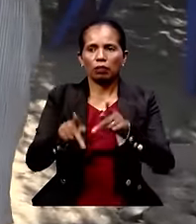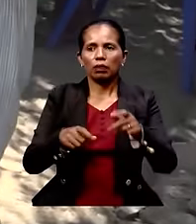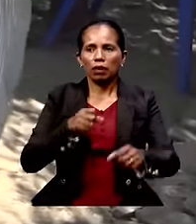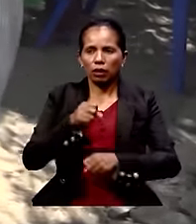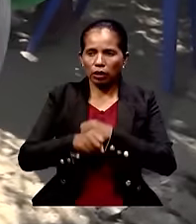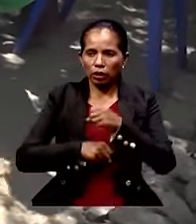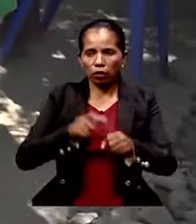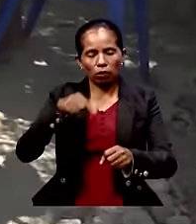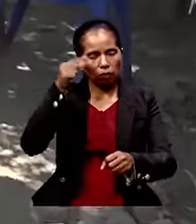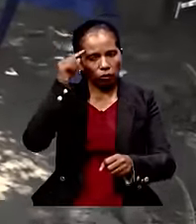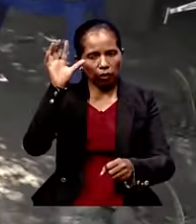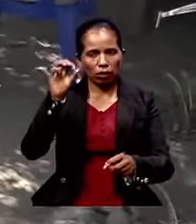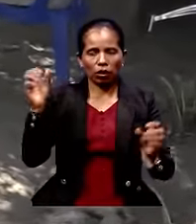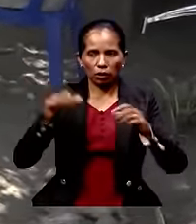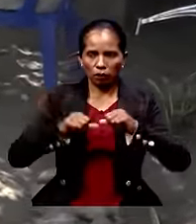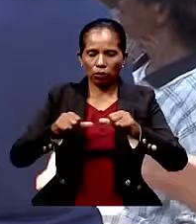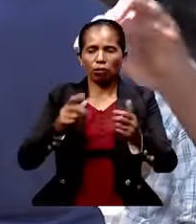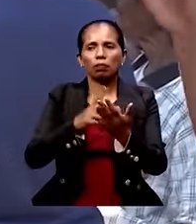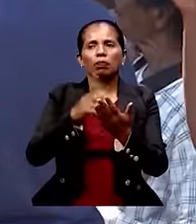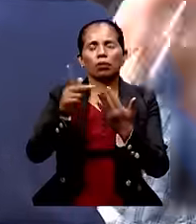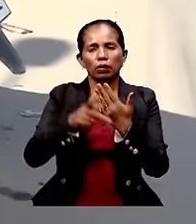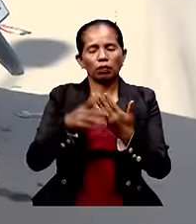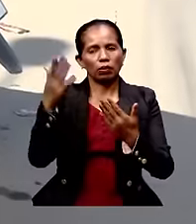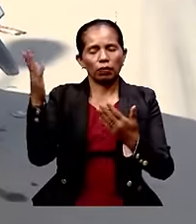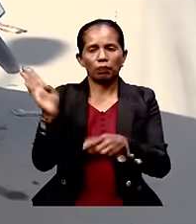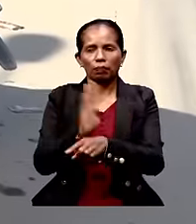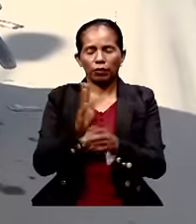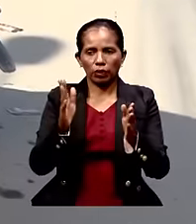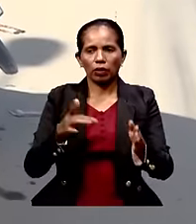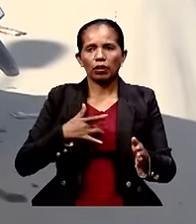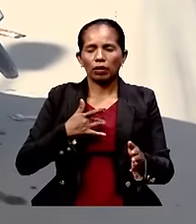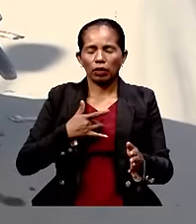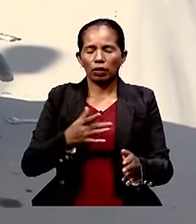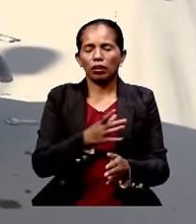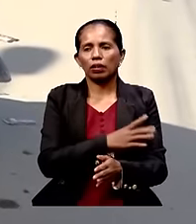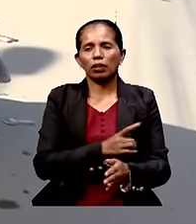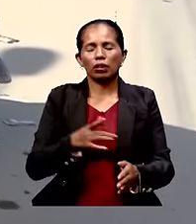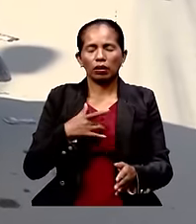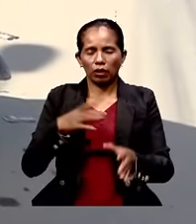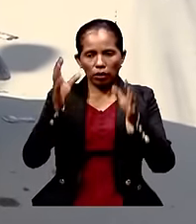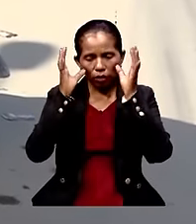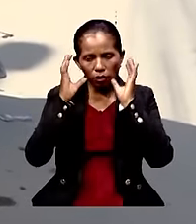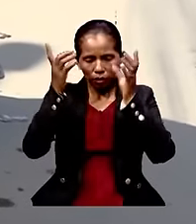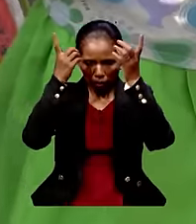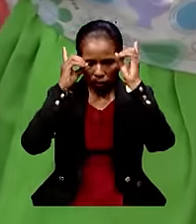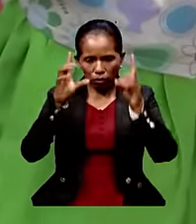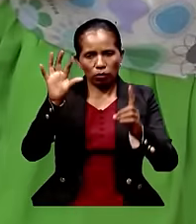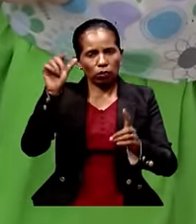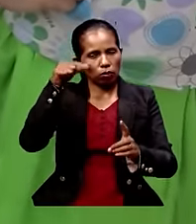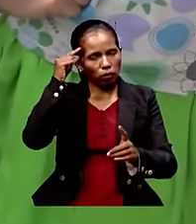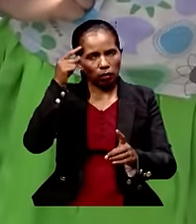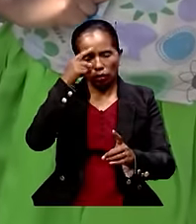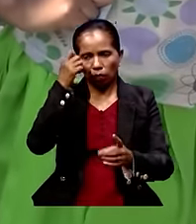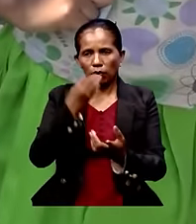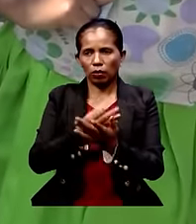governo da sia la continua programa refere vendedor ambulante sira mos triste ho desijang nono governo konstitusional ne tama subsidio